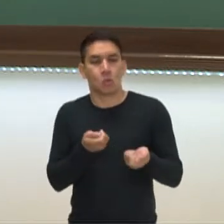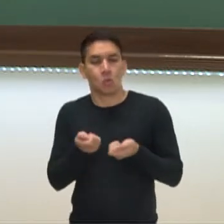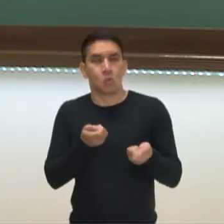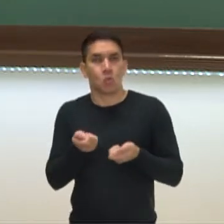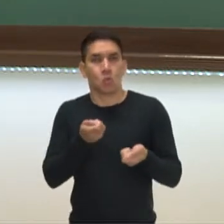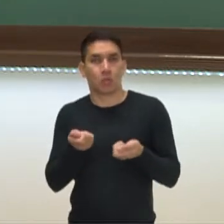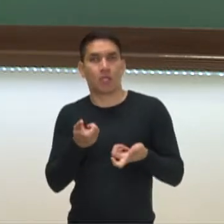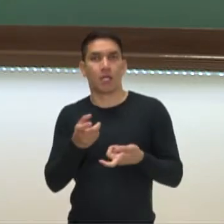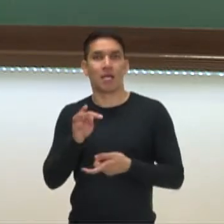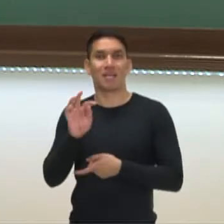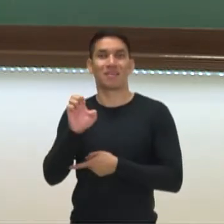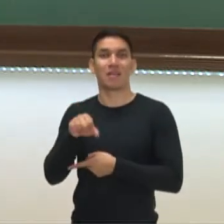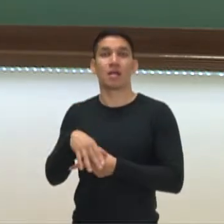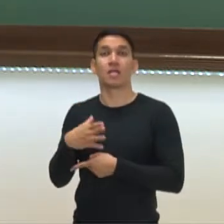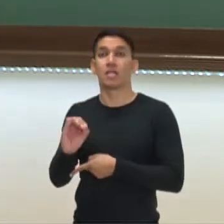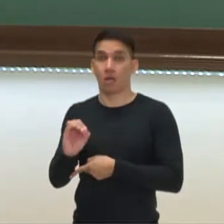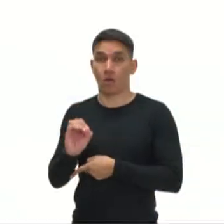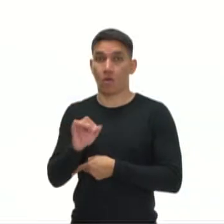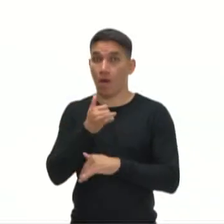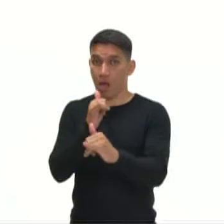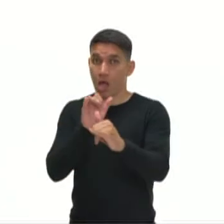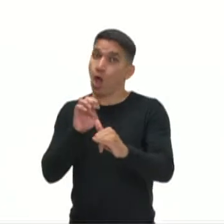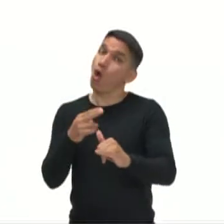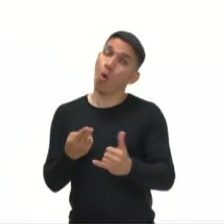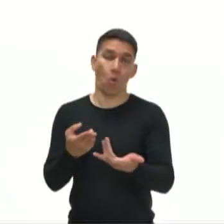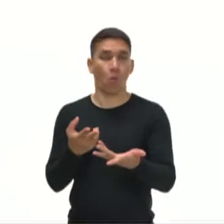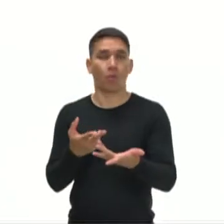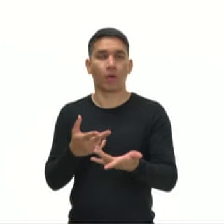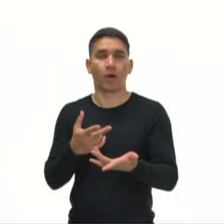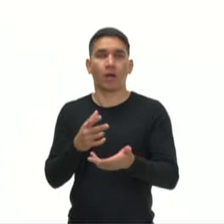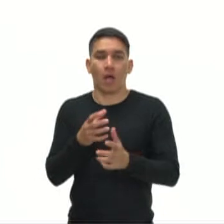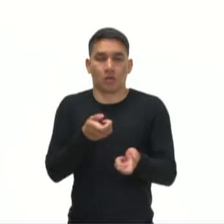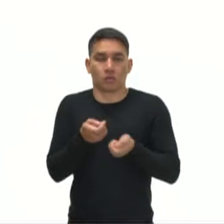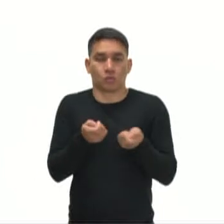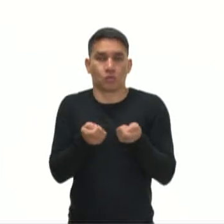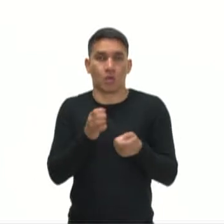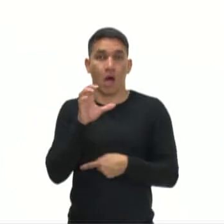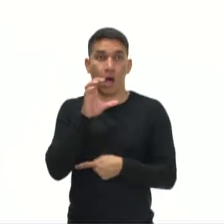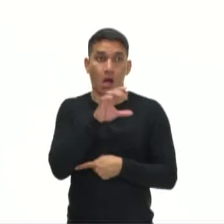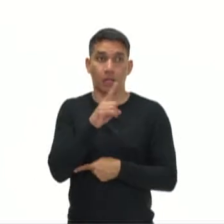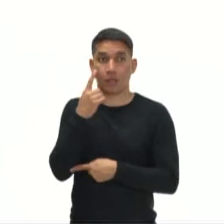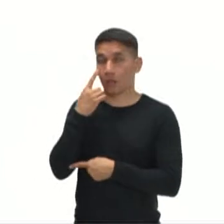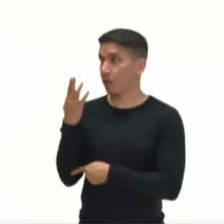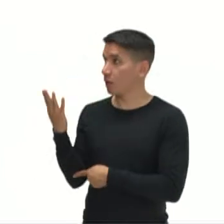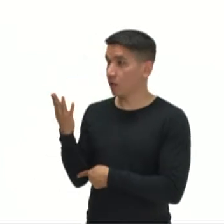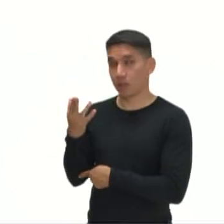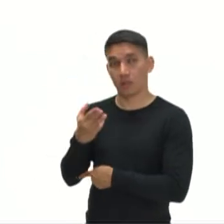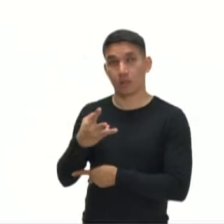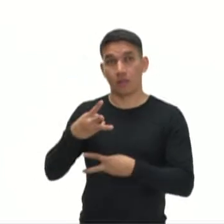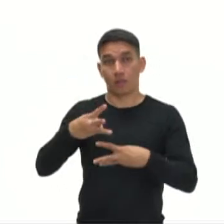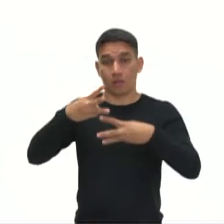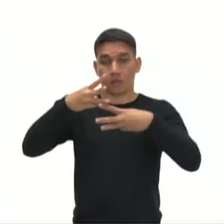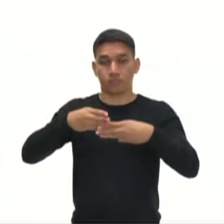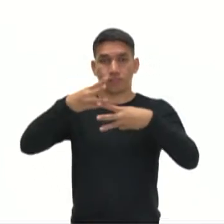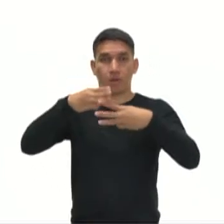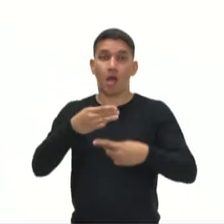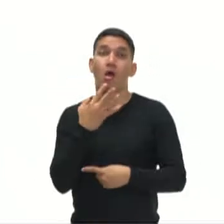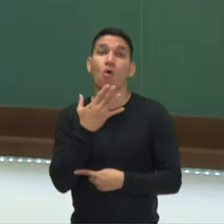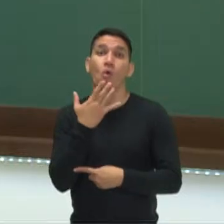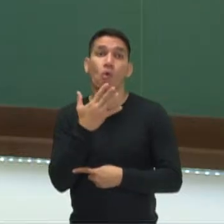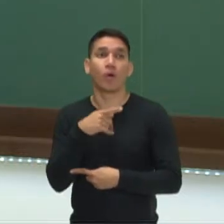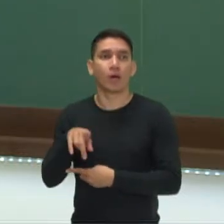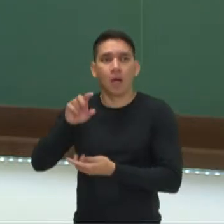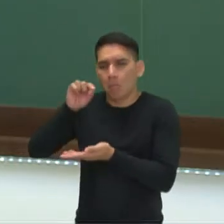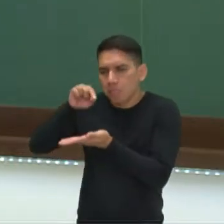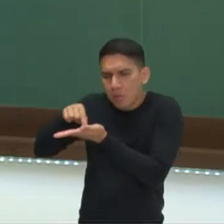ou para aquecimento. Tá? Então, por exemplo, esses resistores aqui são os eletrônicos, coloridinhos. São